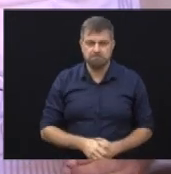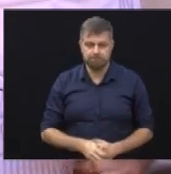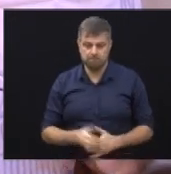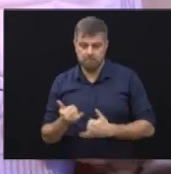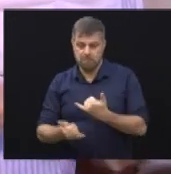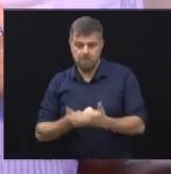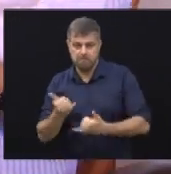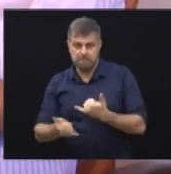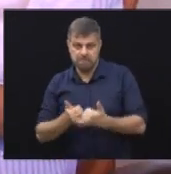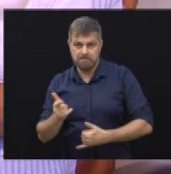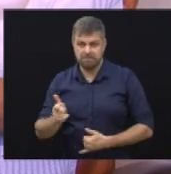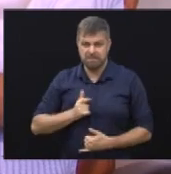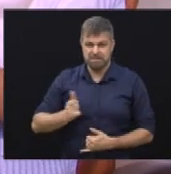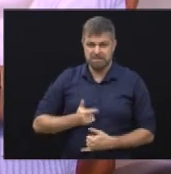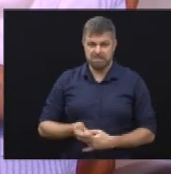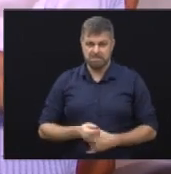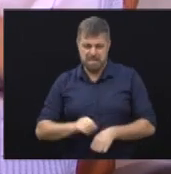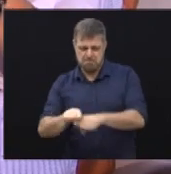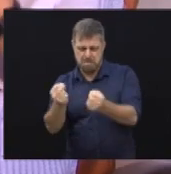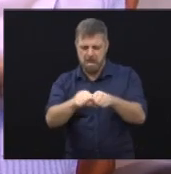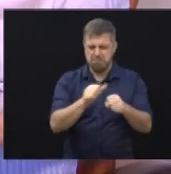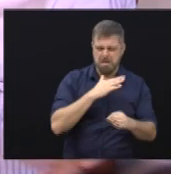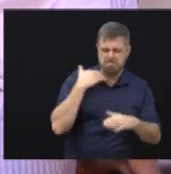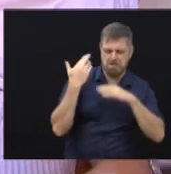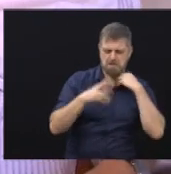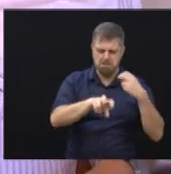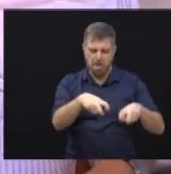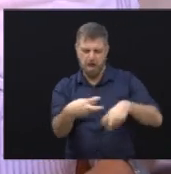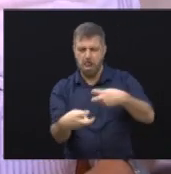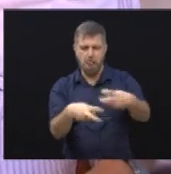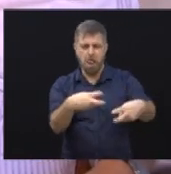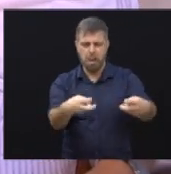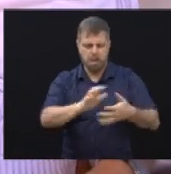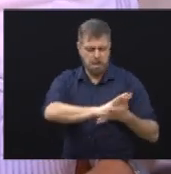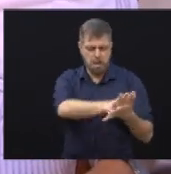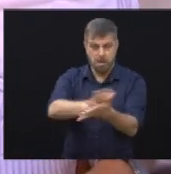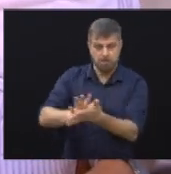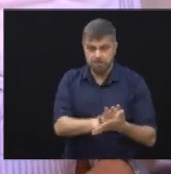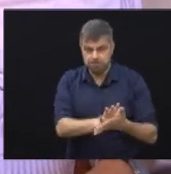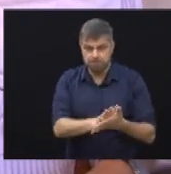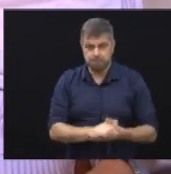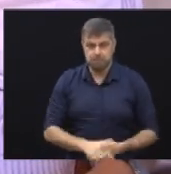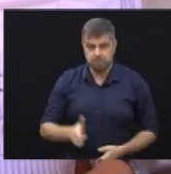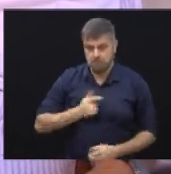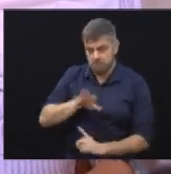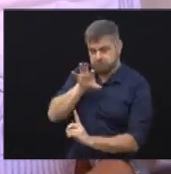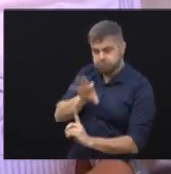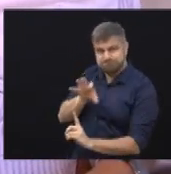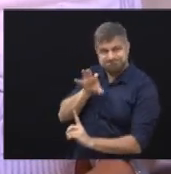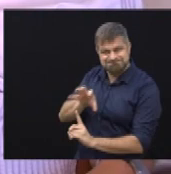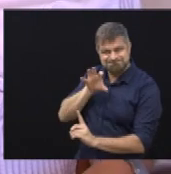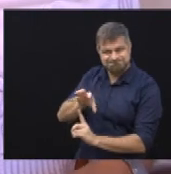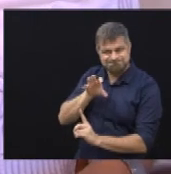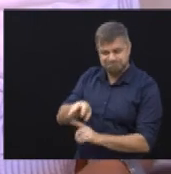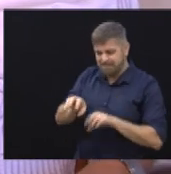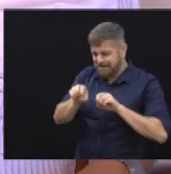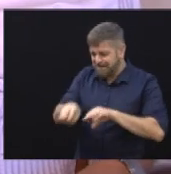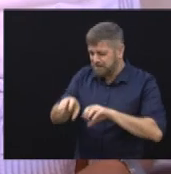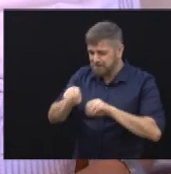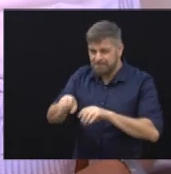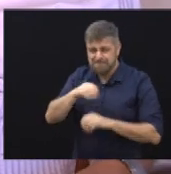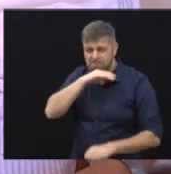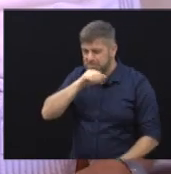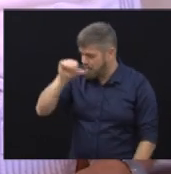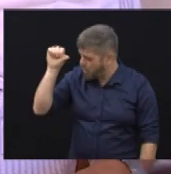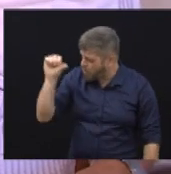por exemplo, jogos, né, em que existe muita destruição. Isso tudo é algo muito ruim na educação